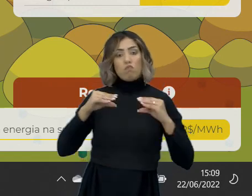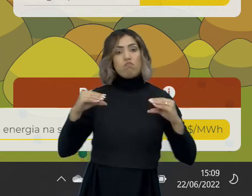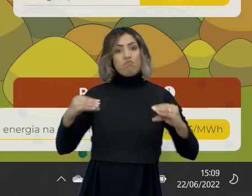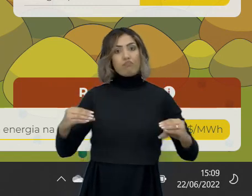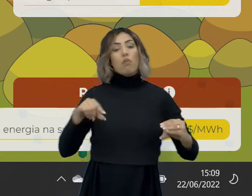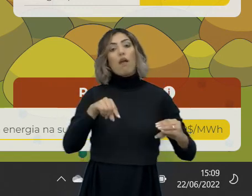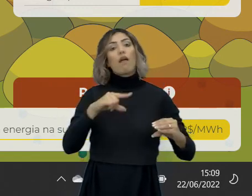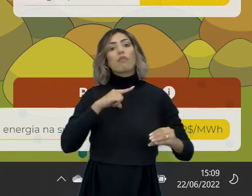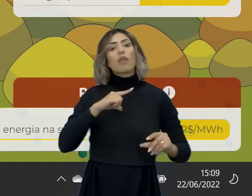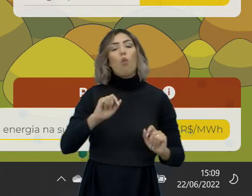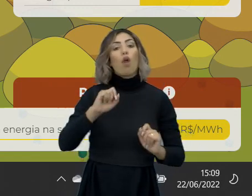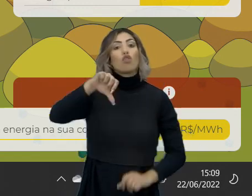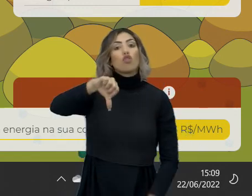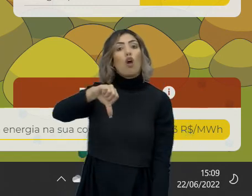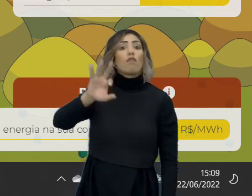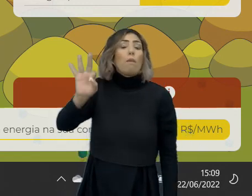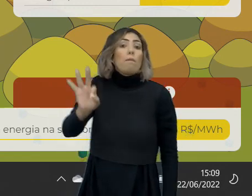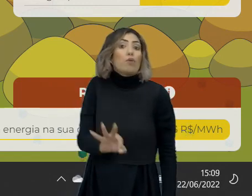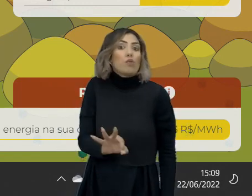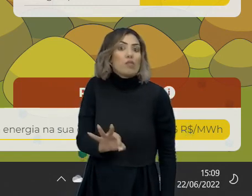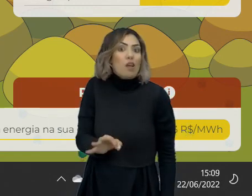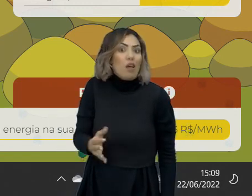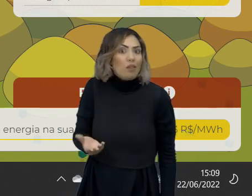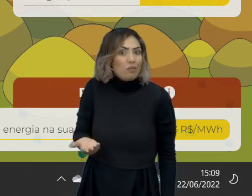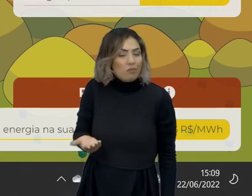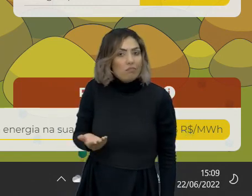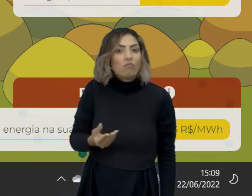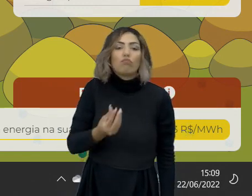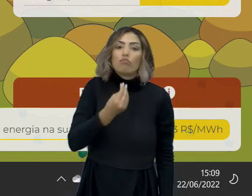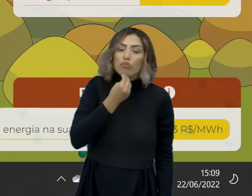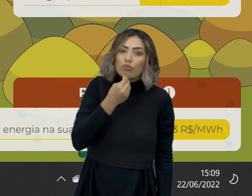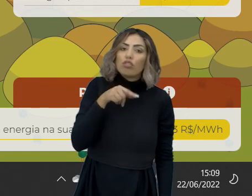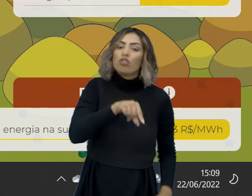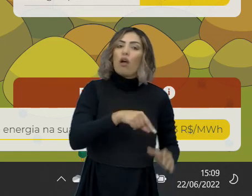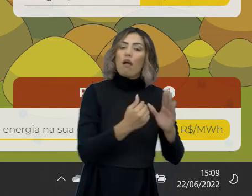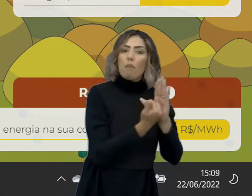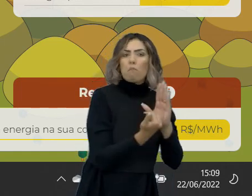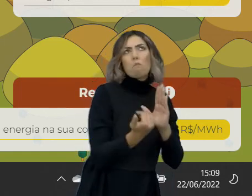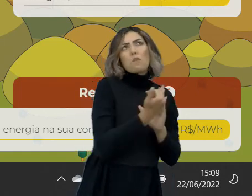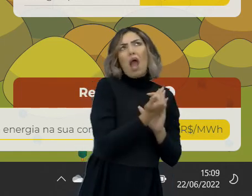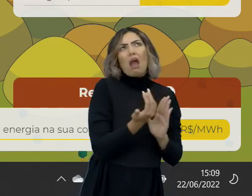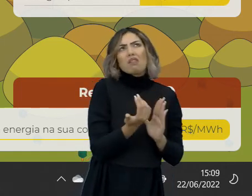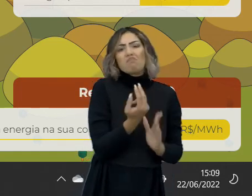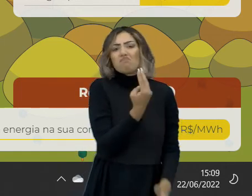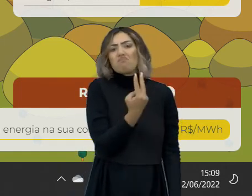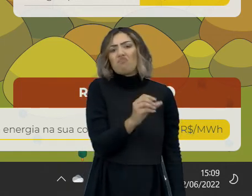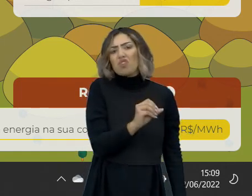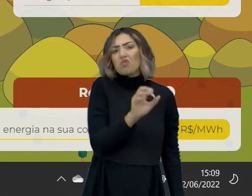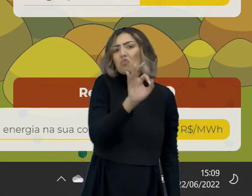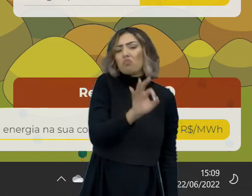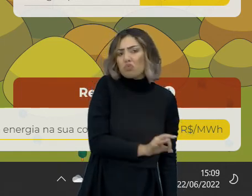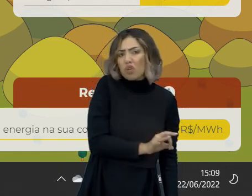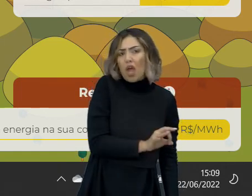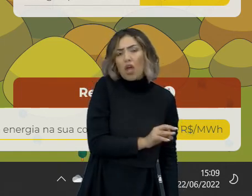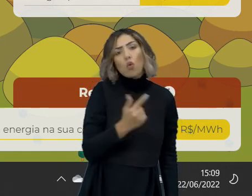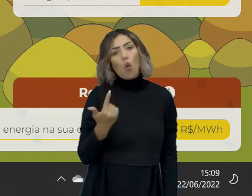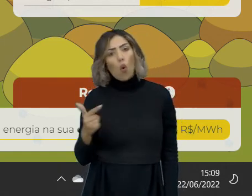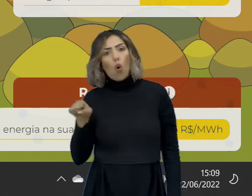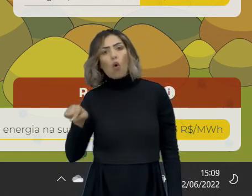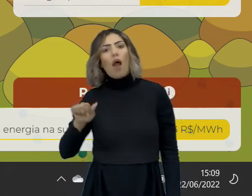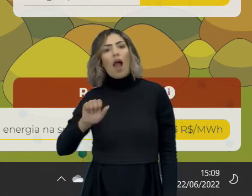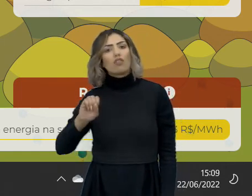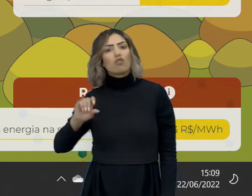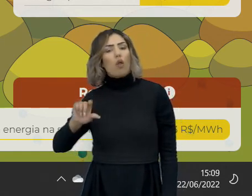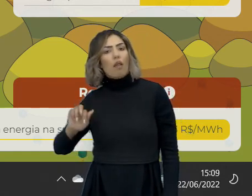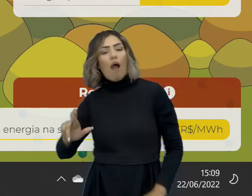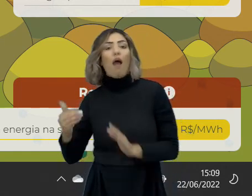9% do que a gente tem. Então, a gente poderia aumentar a biomassa ali para uns 20%, a solar para uns 15%, né? E aí